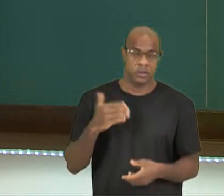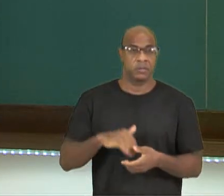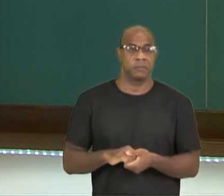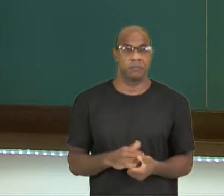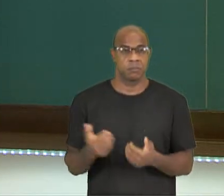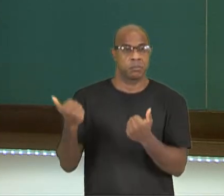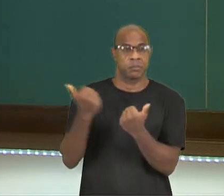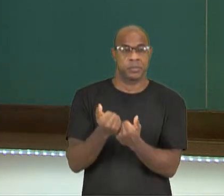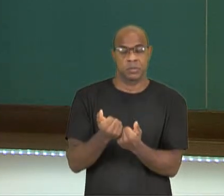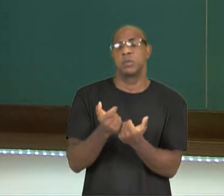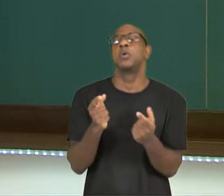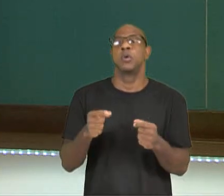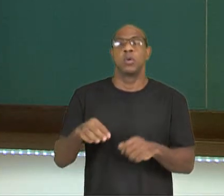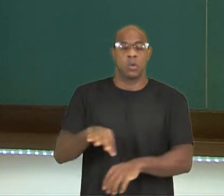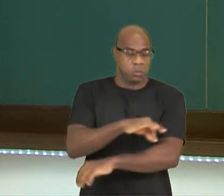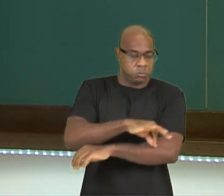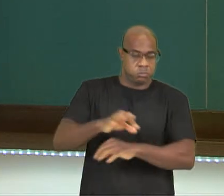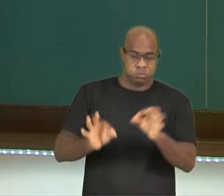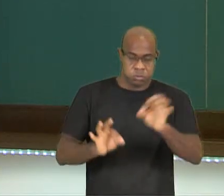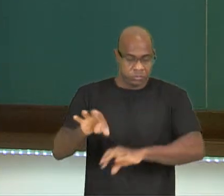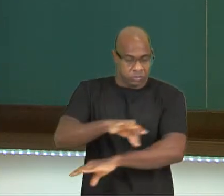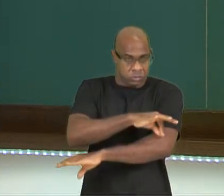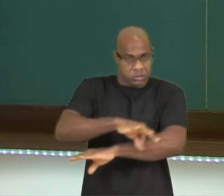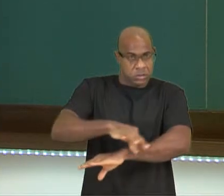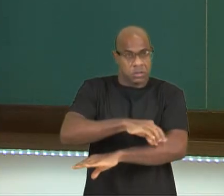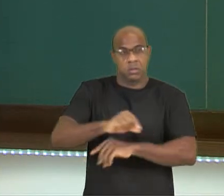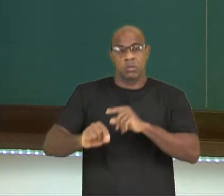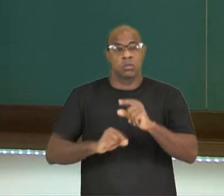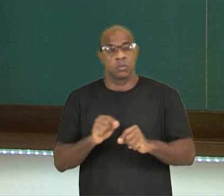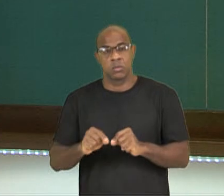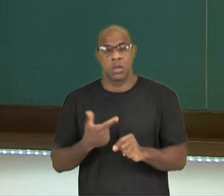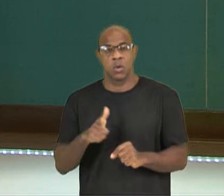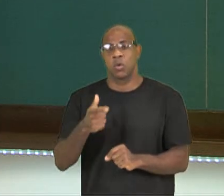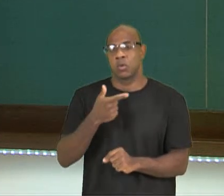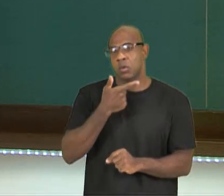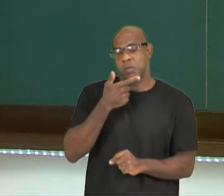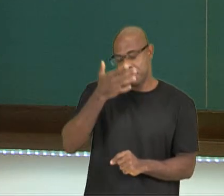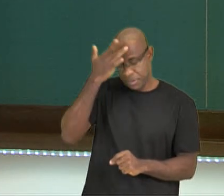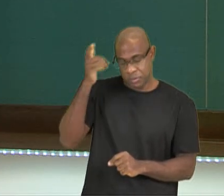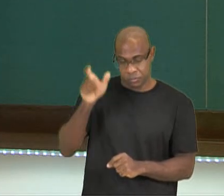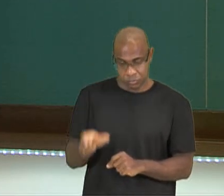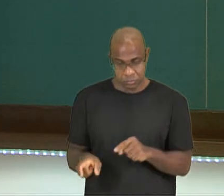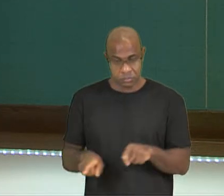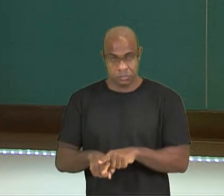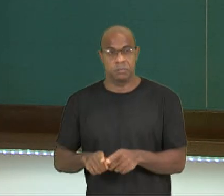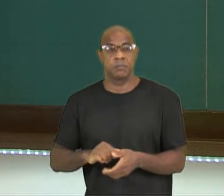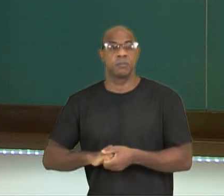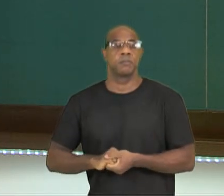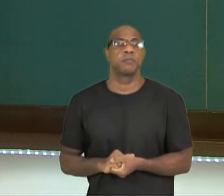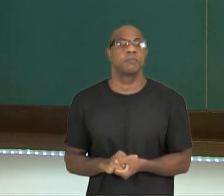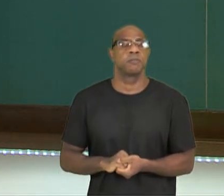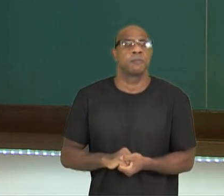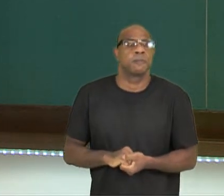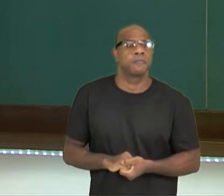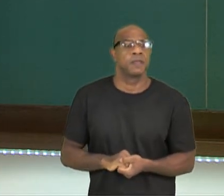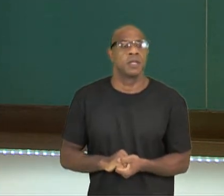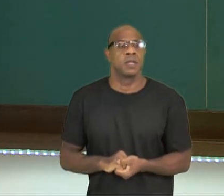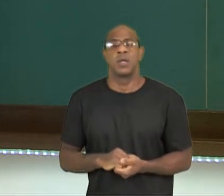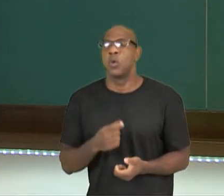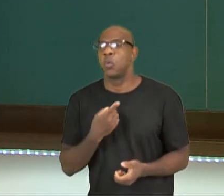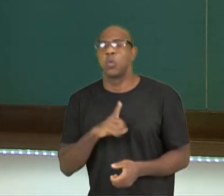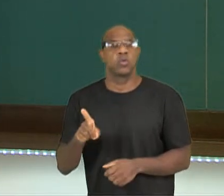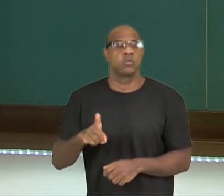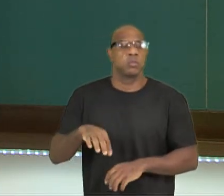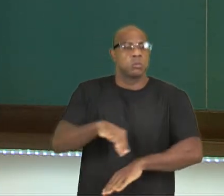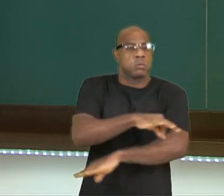cedo, e um dos últimos arquitetos da Renascença que encostaram no projeto do Vaticano foi